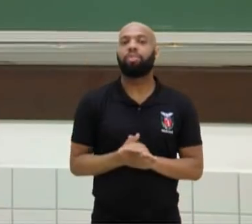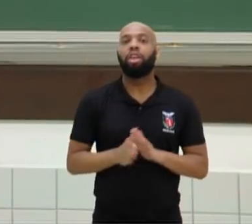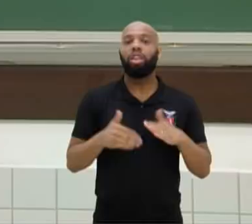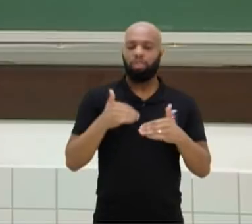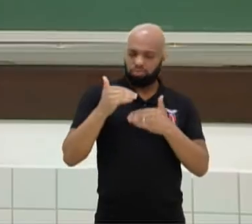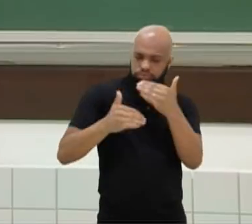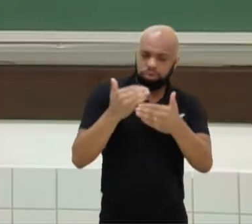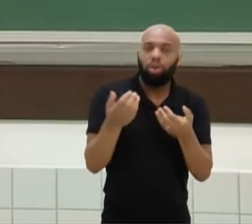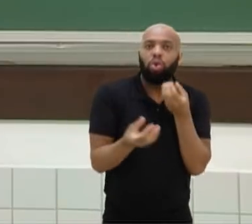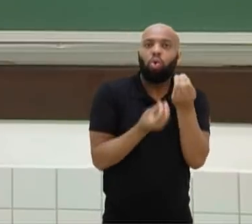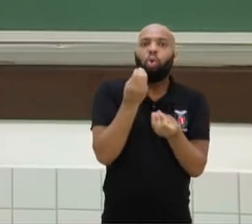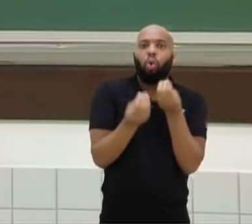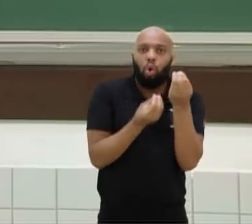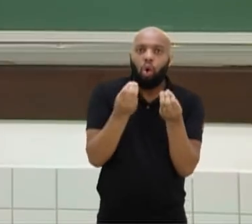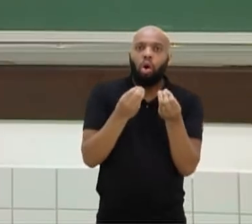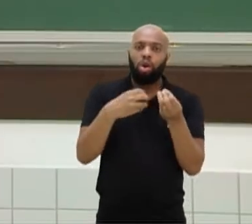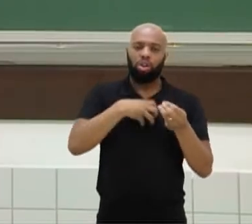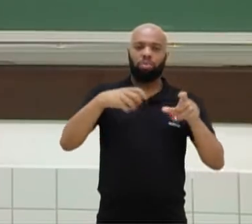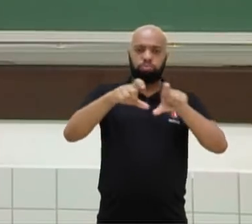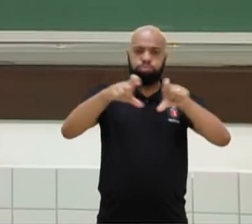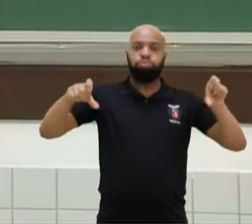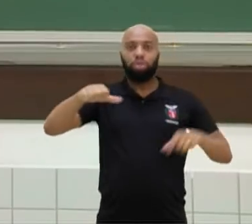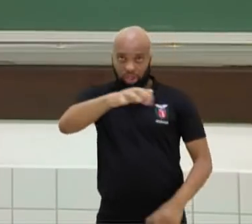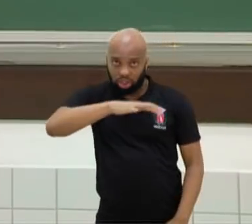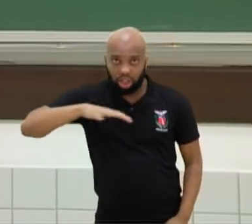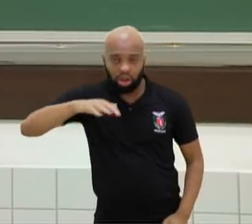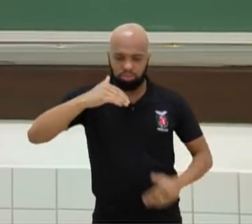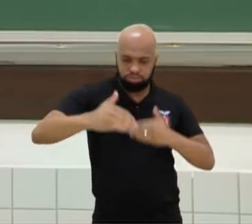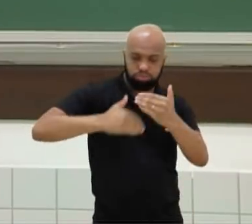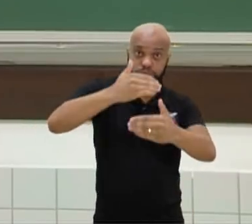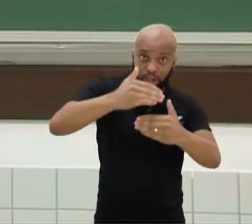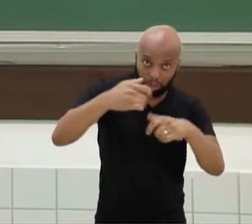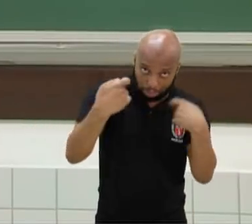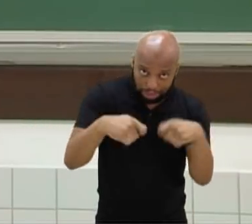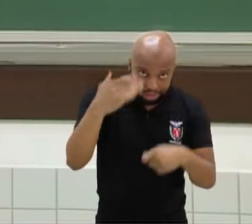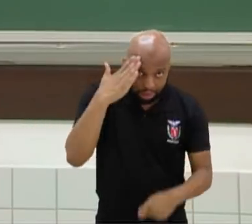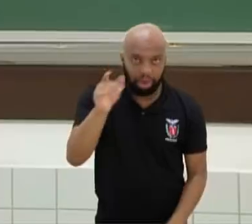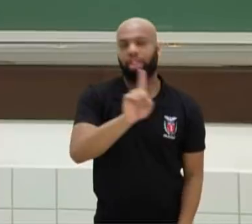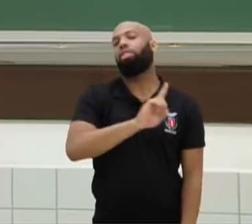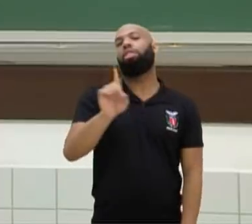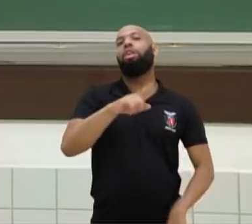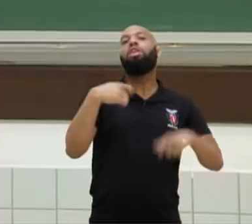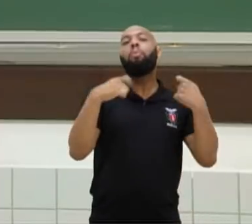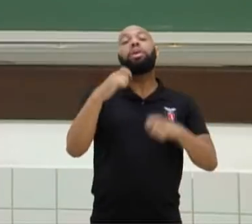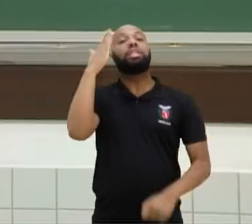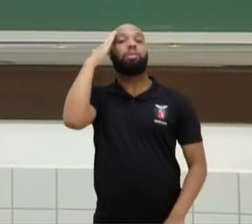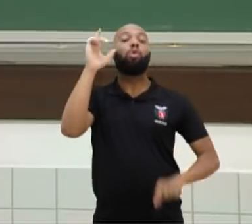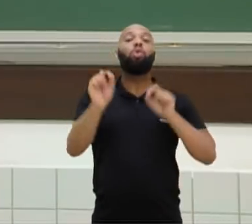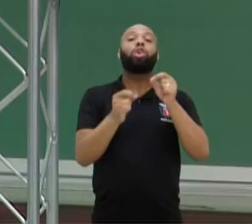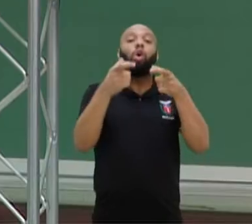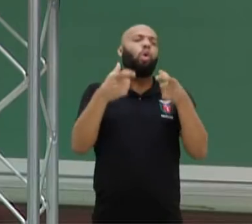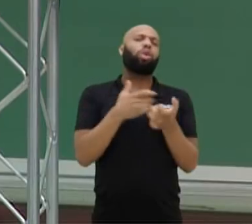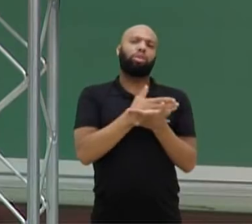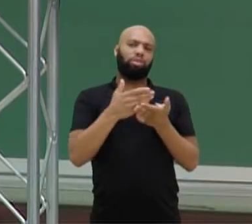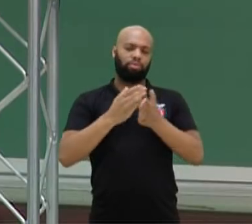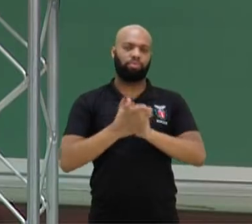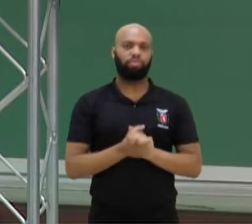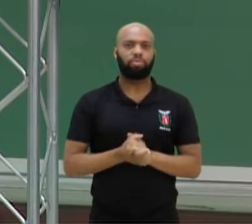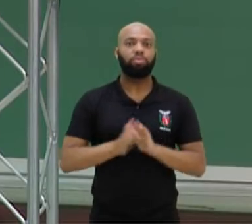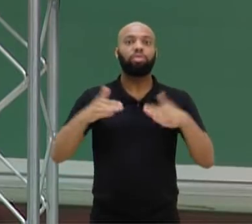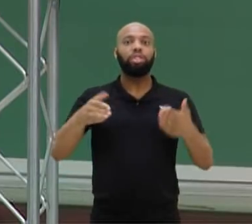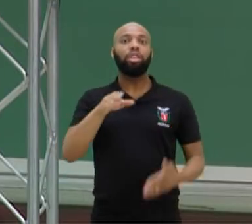do que seria a nossa equação geral. Você precisa saber o desenvolvimento? Não, você precisa ter noção de onde ela veio. Então, se